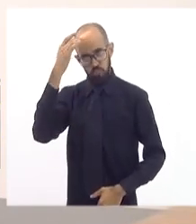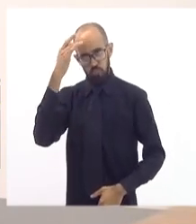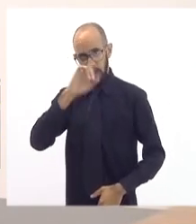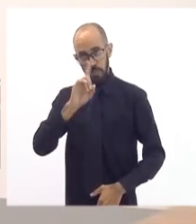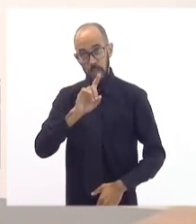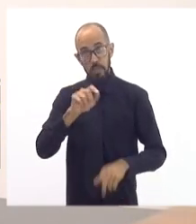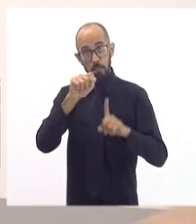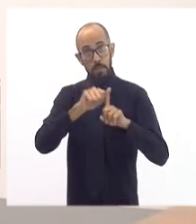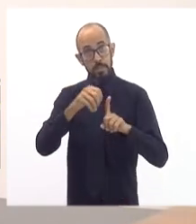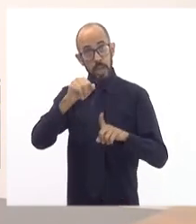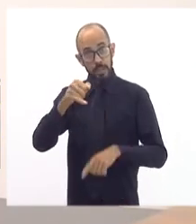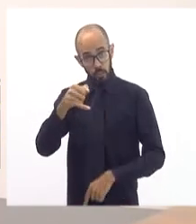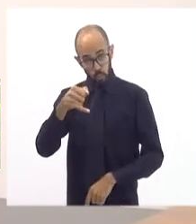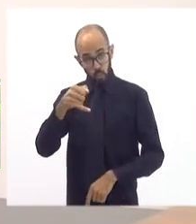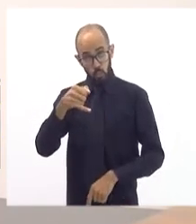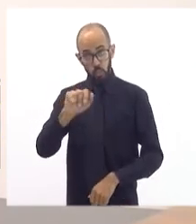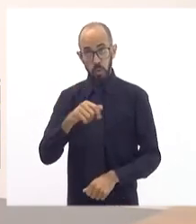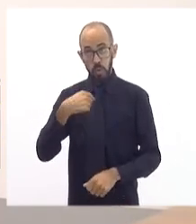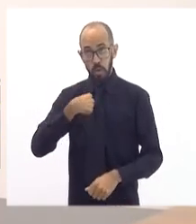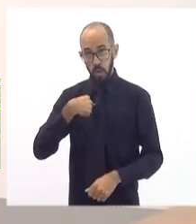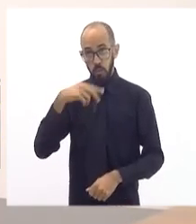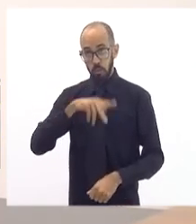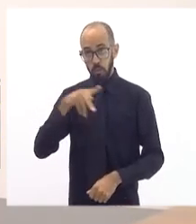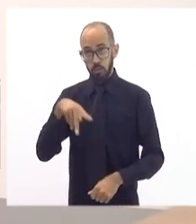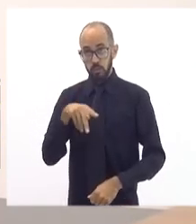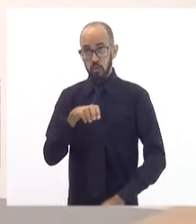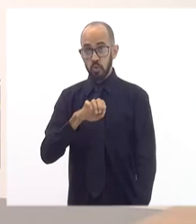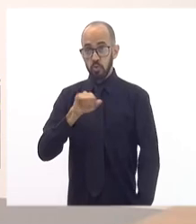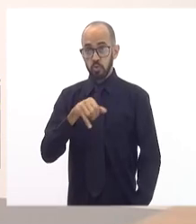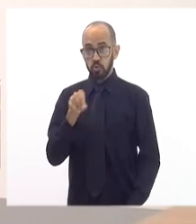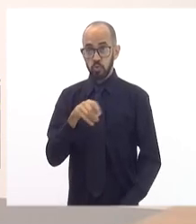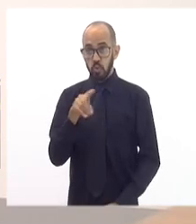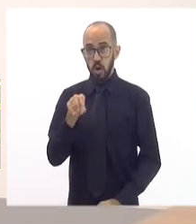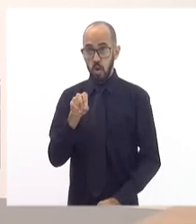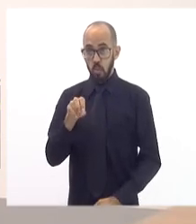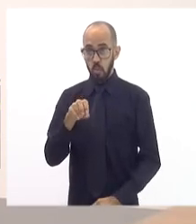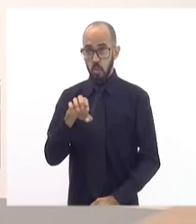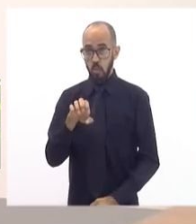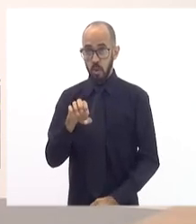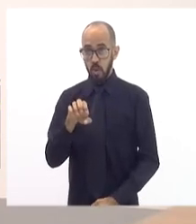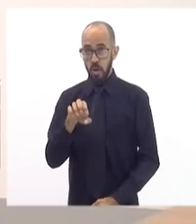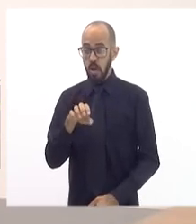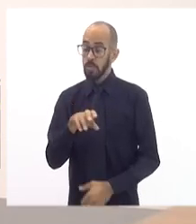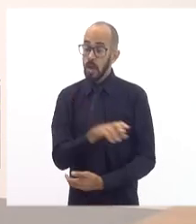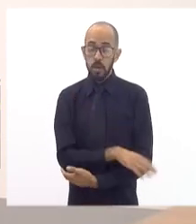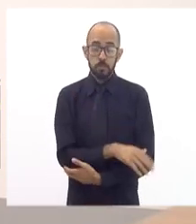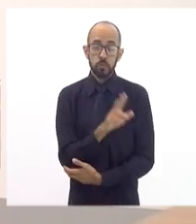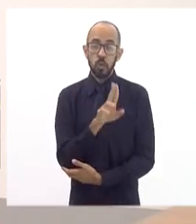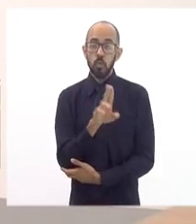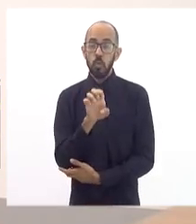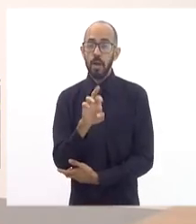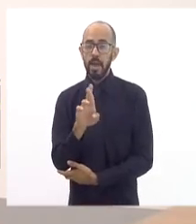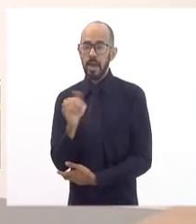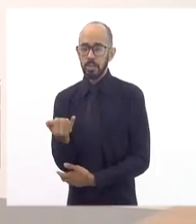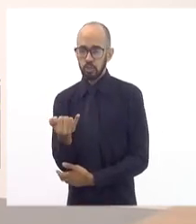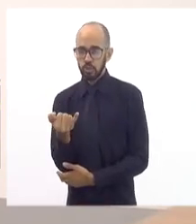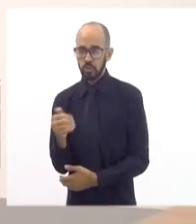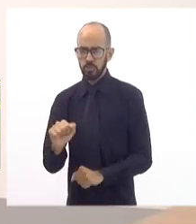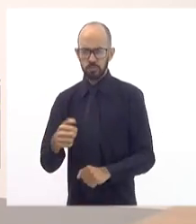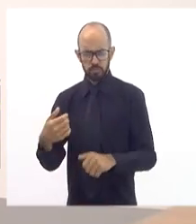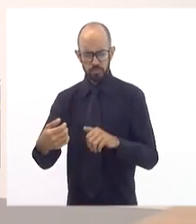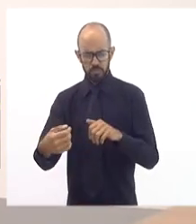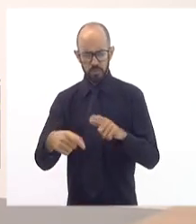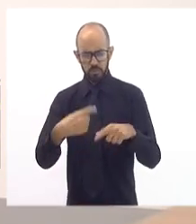janeiro eu Professor João Euclides da UERJ É logo em seguida duas semanas depois me mandou